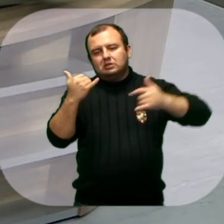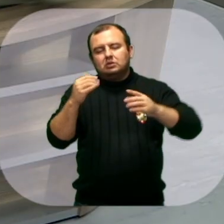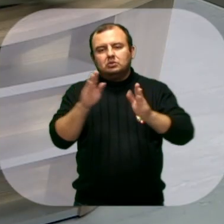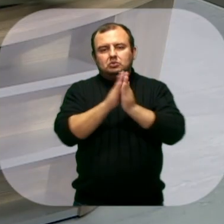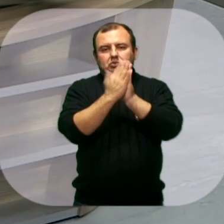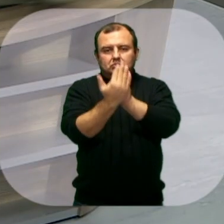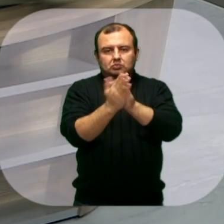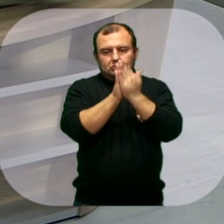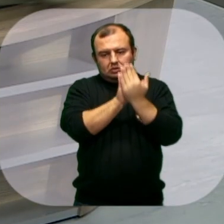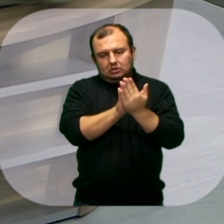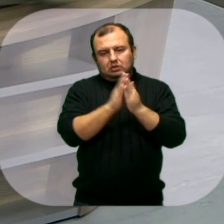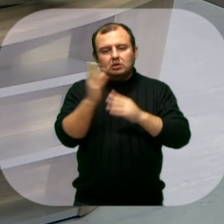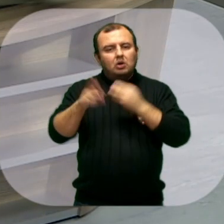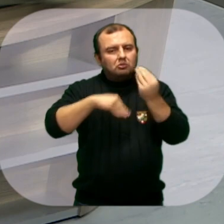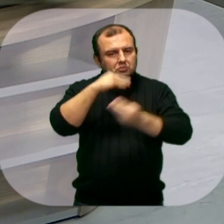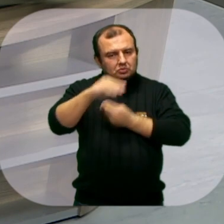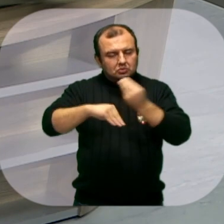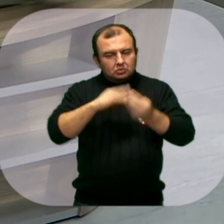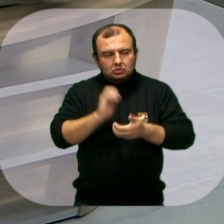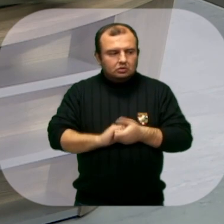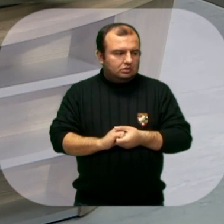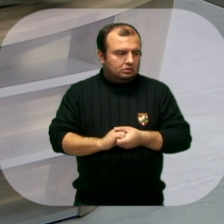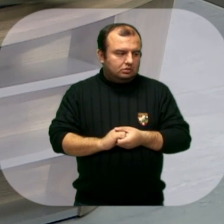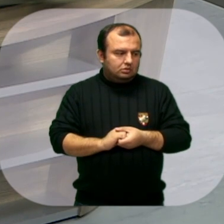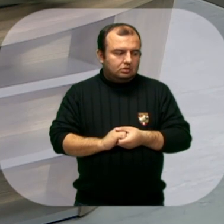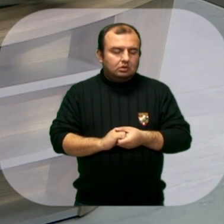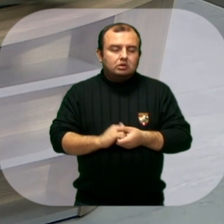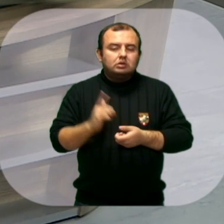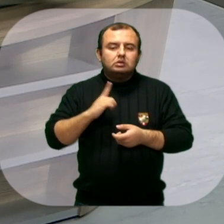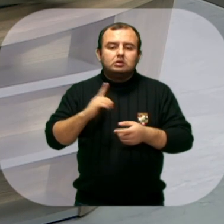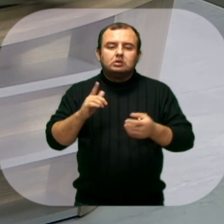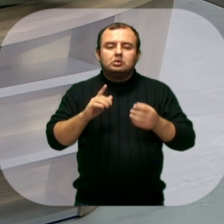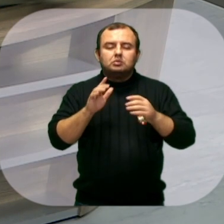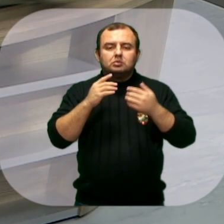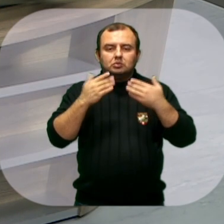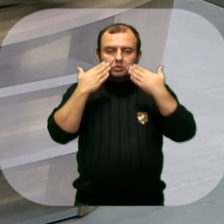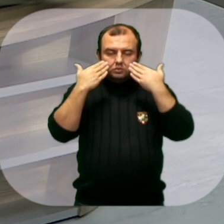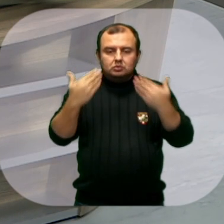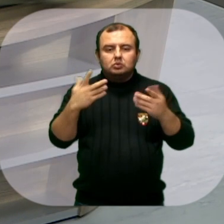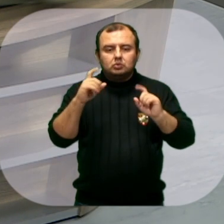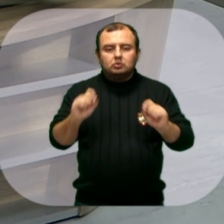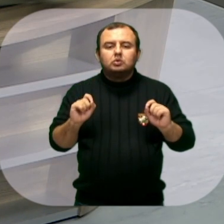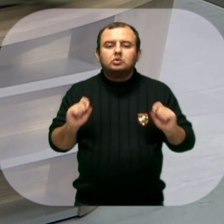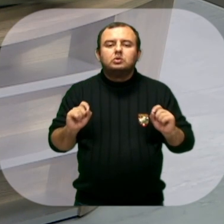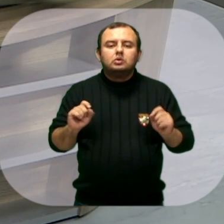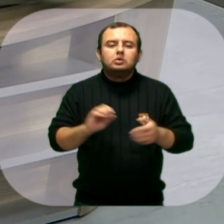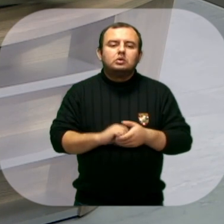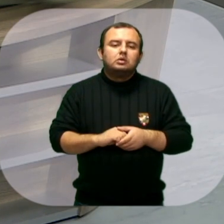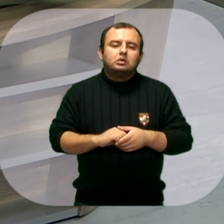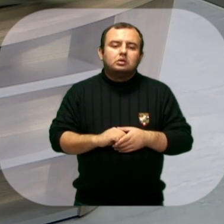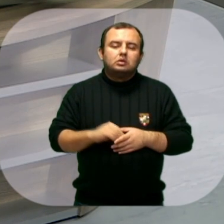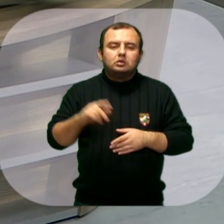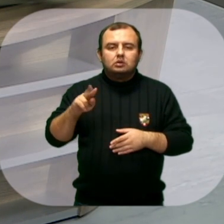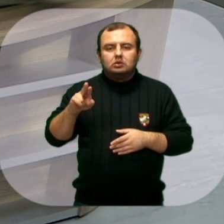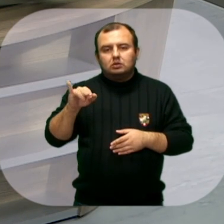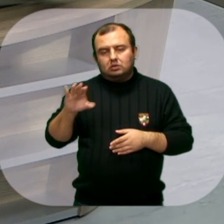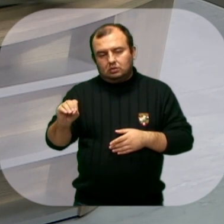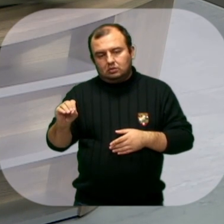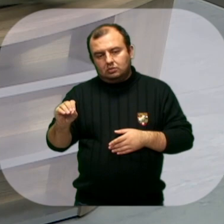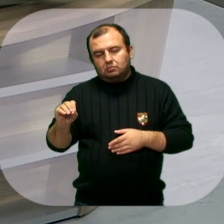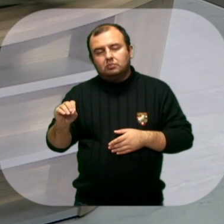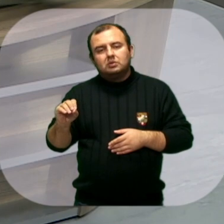bonecos, é um misto, né? E eles têm um espetáculo chamado, um príncipe chamado